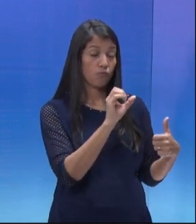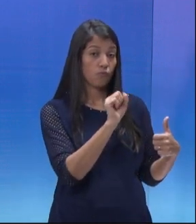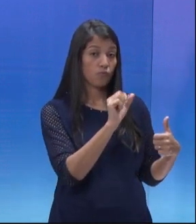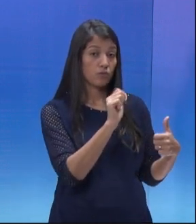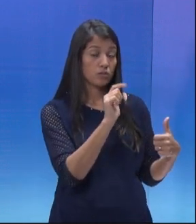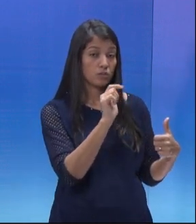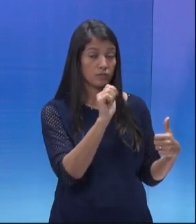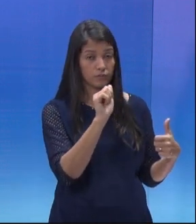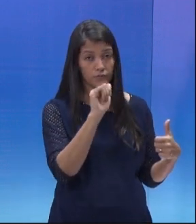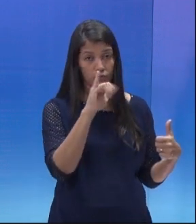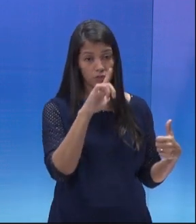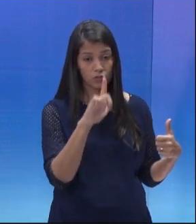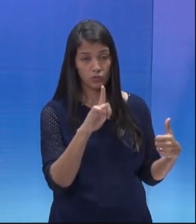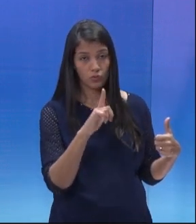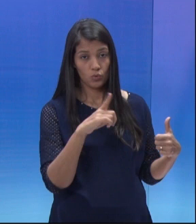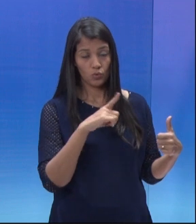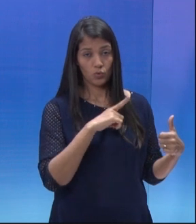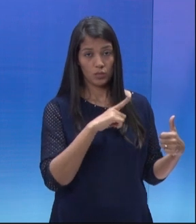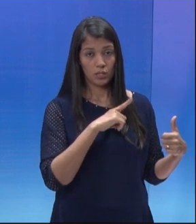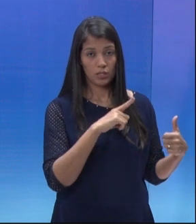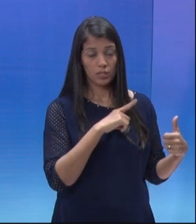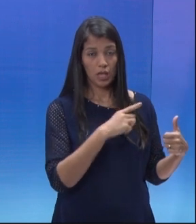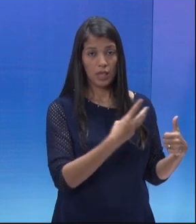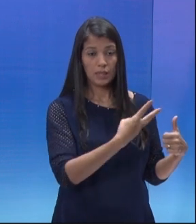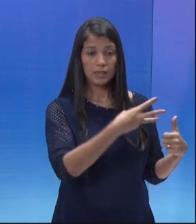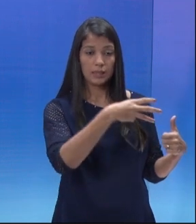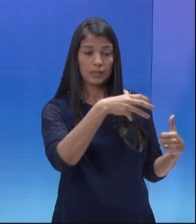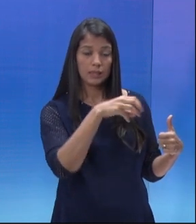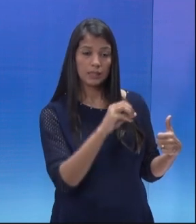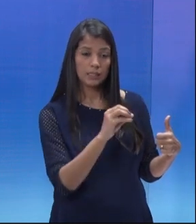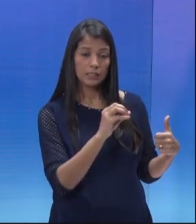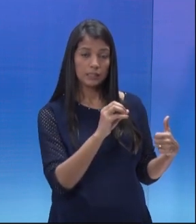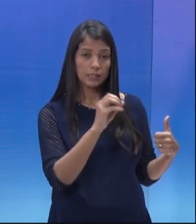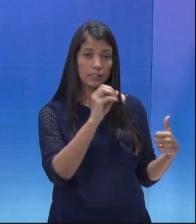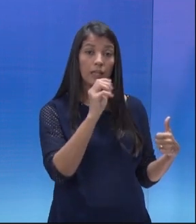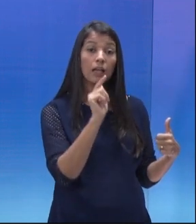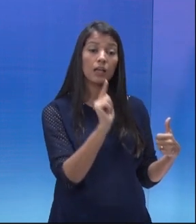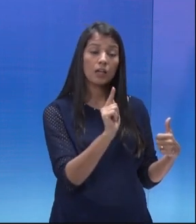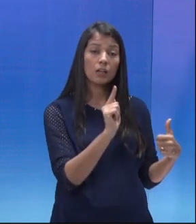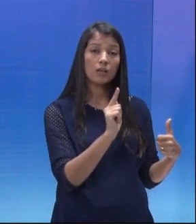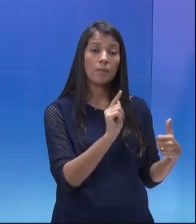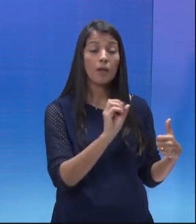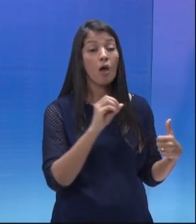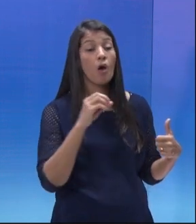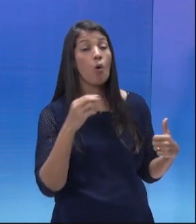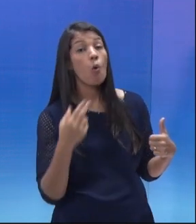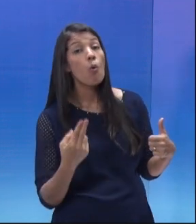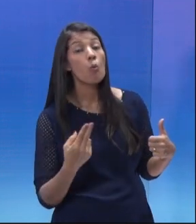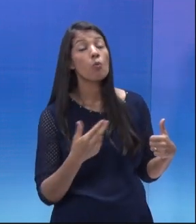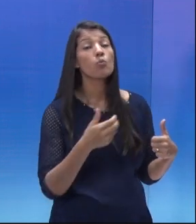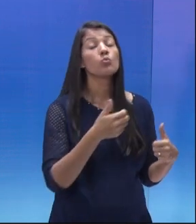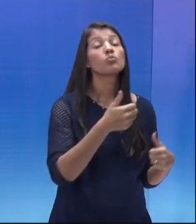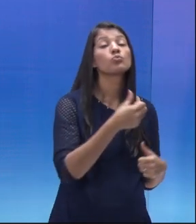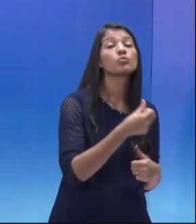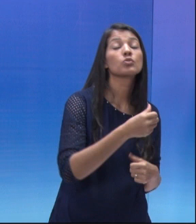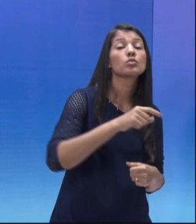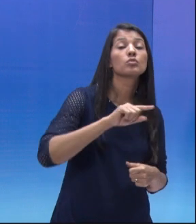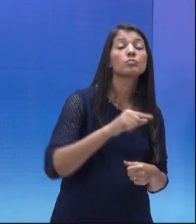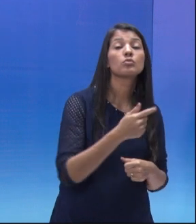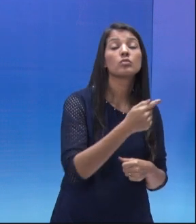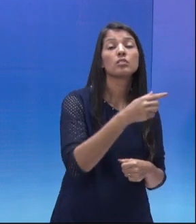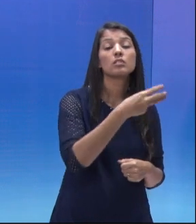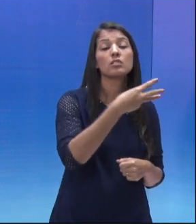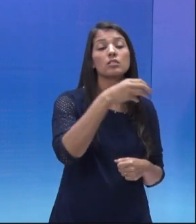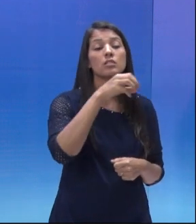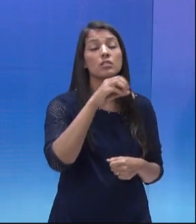6.750 betas por hora. Então, só que o nosso padrão de comparação é para um ser em vida que emite 15